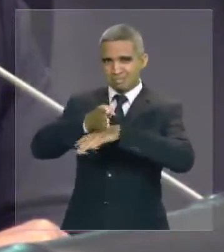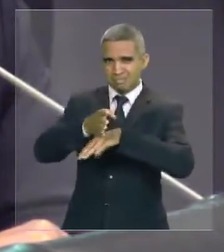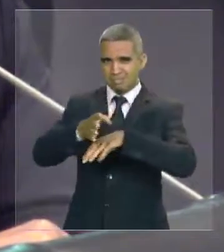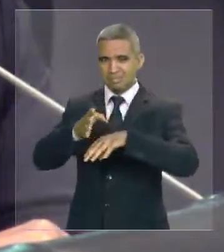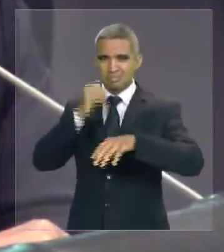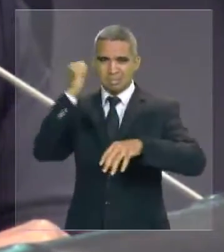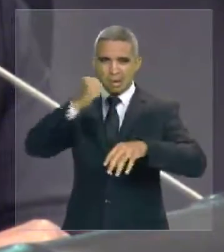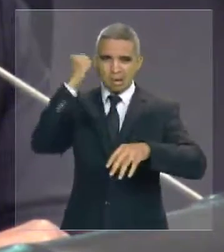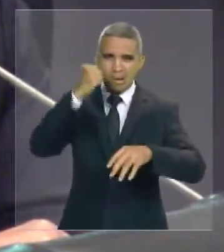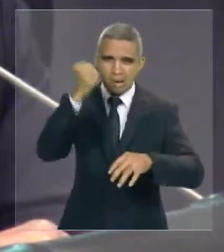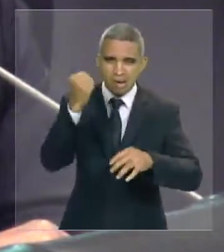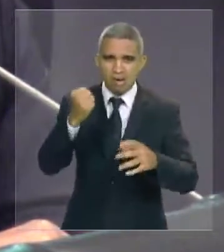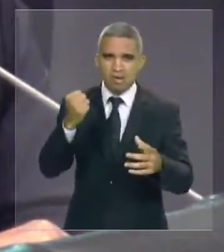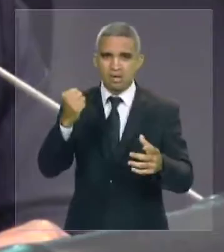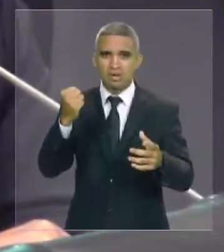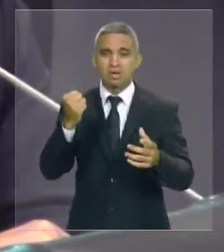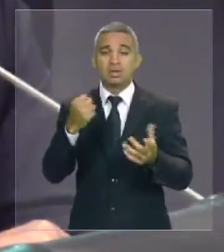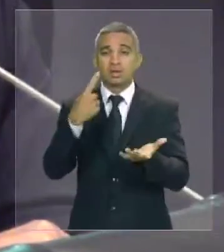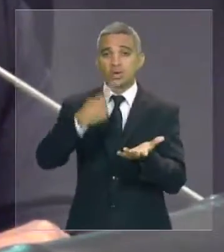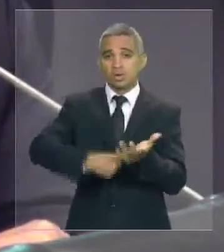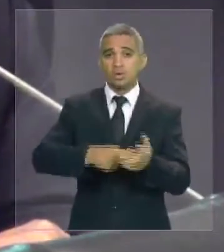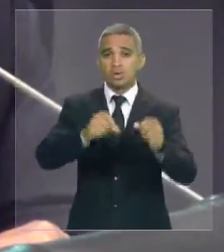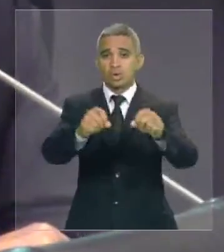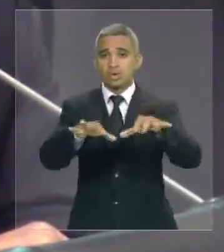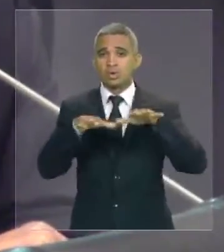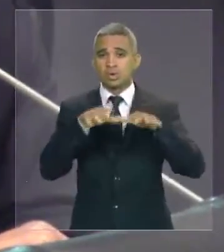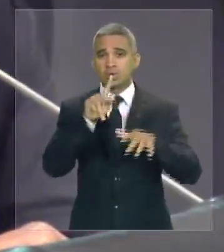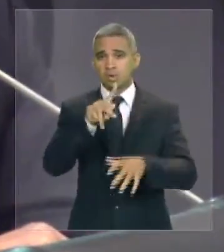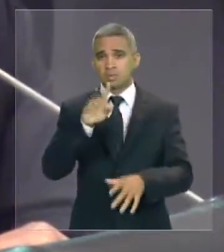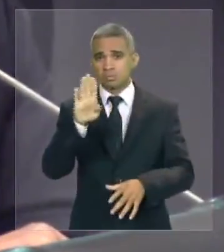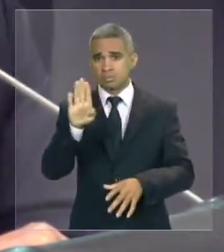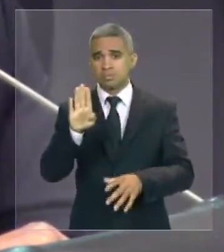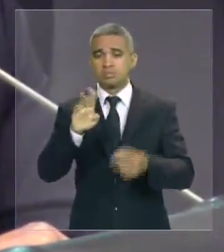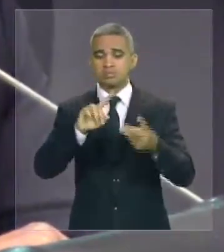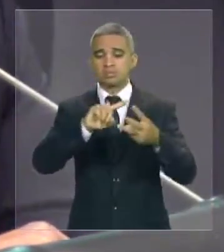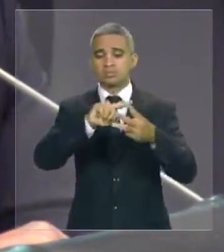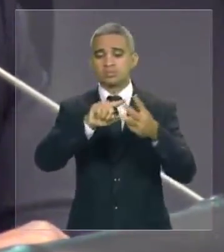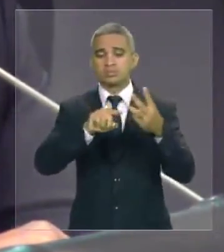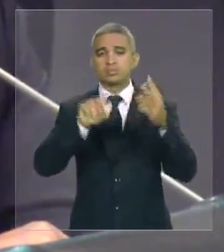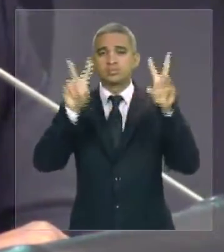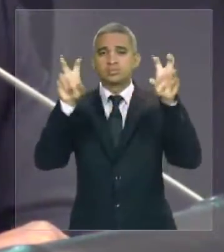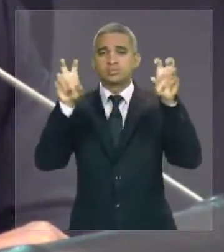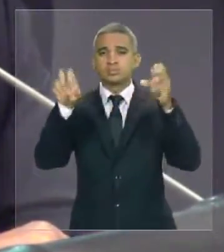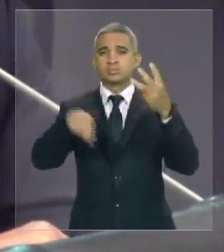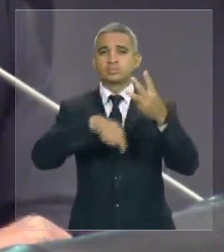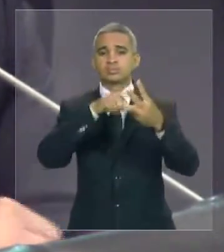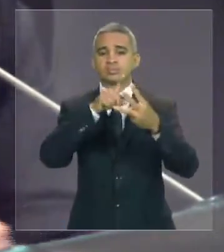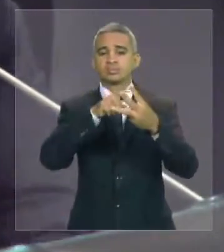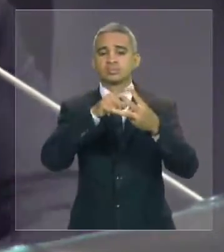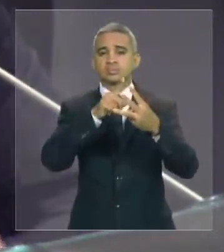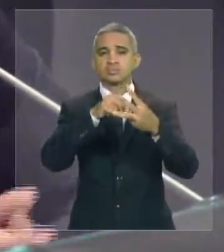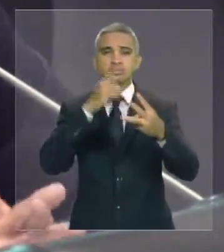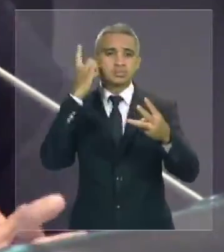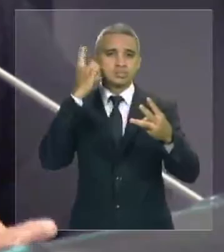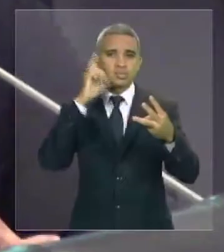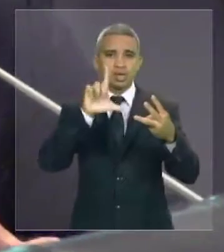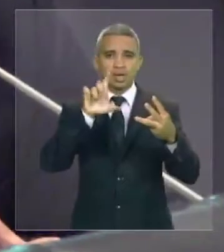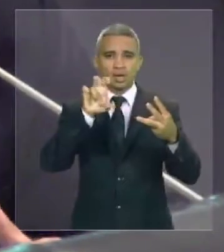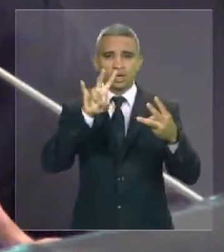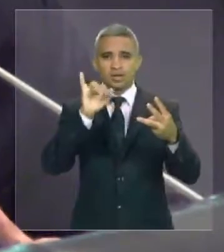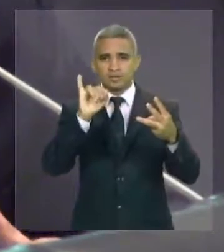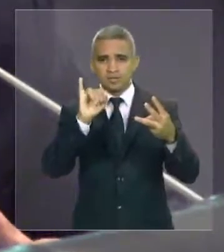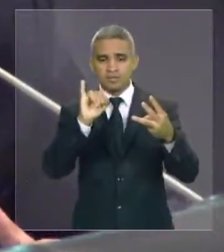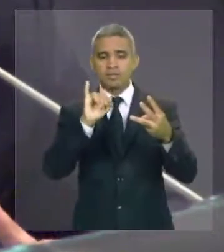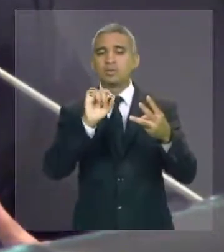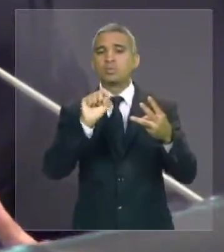foi decidida uma audiência pública onde seria discutido 3 temas. O primeiro, o deputado Levi Pontes, seria